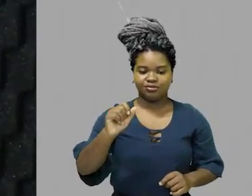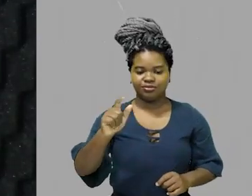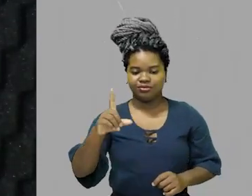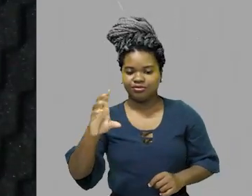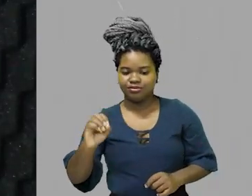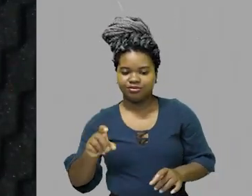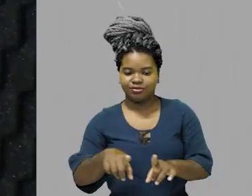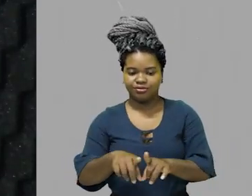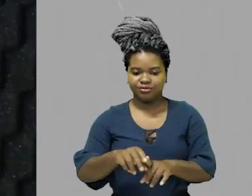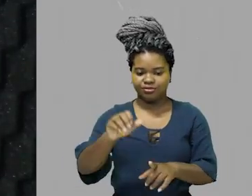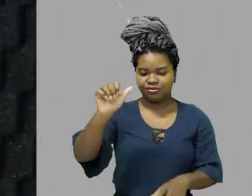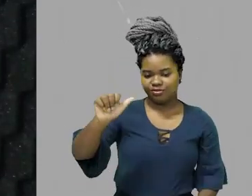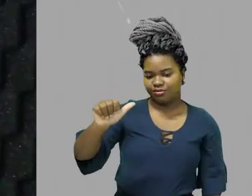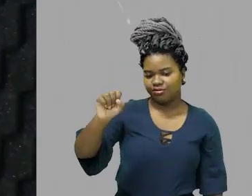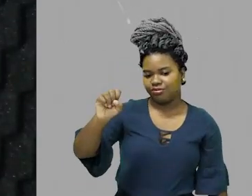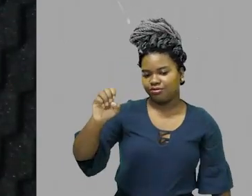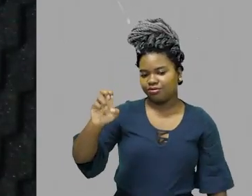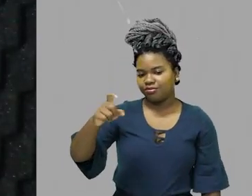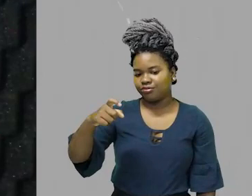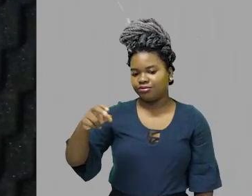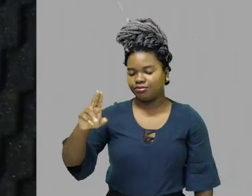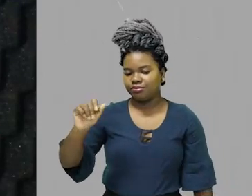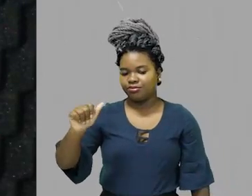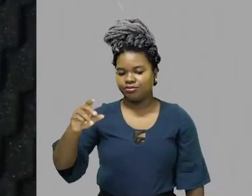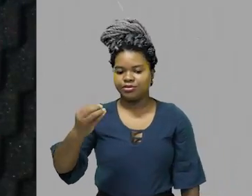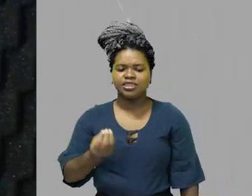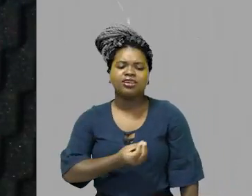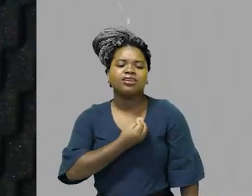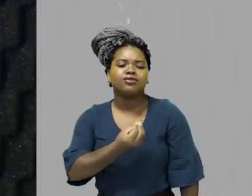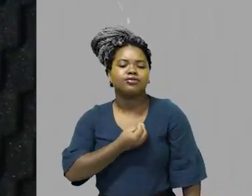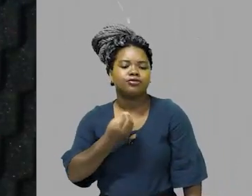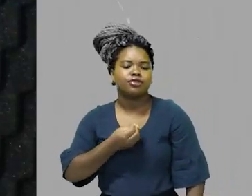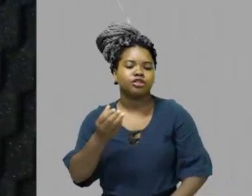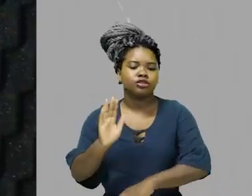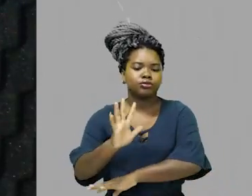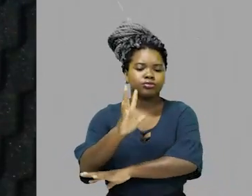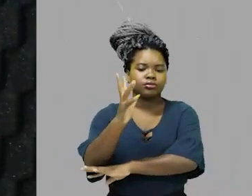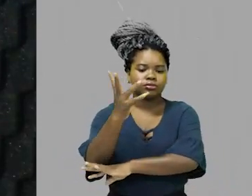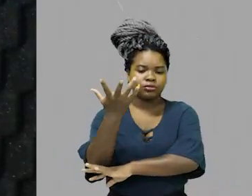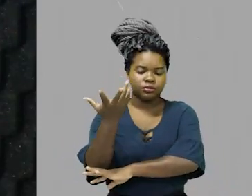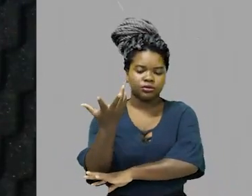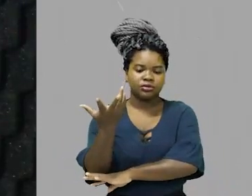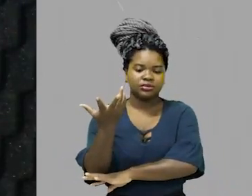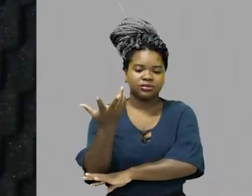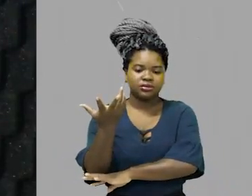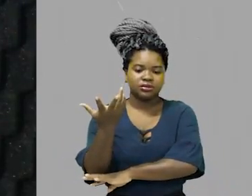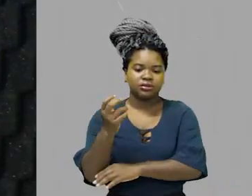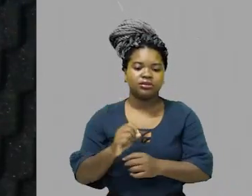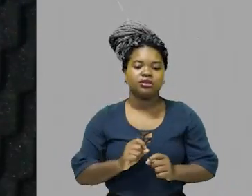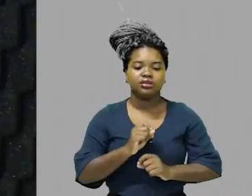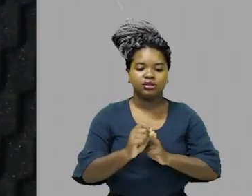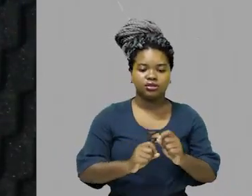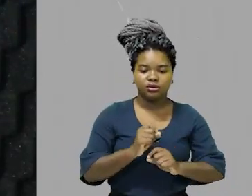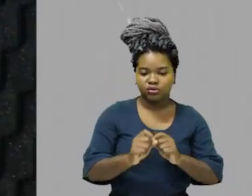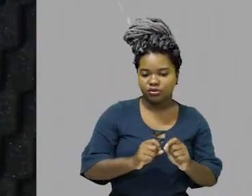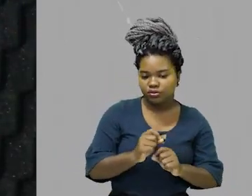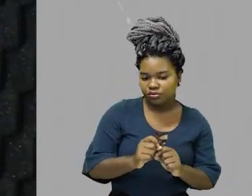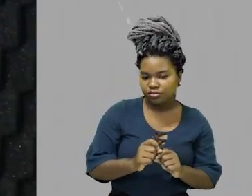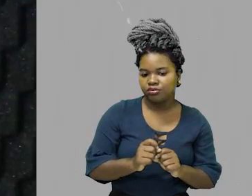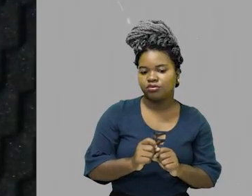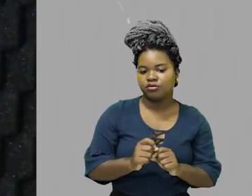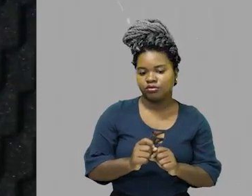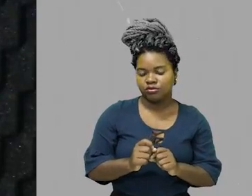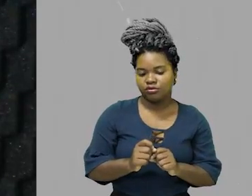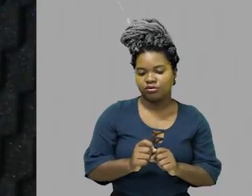Tem uma determinada época do ciclo de vida das plantas em que ela se reproduz de maneira sexuada. E tem uma